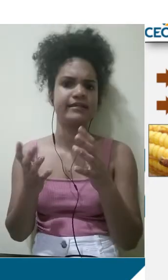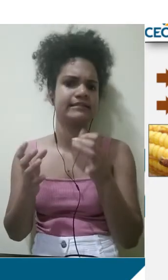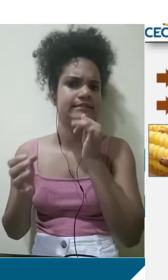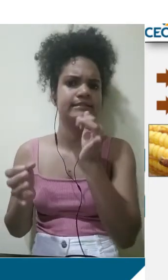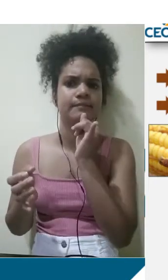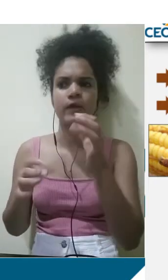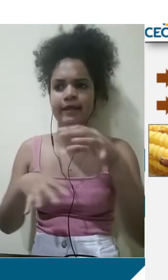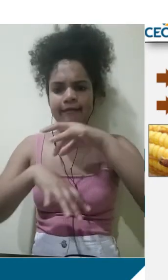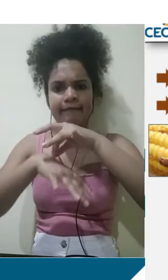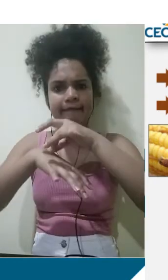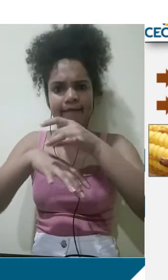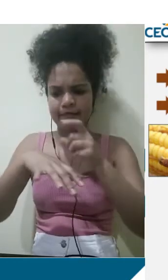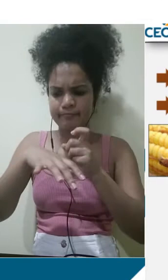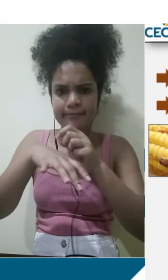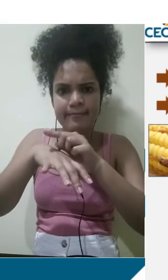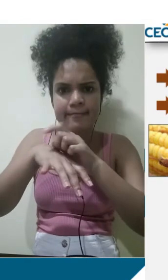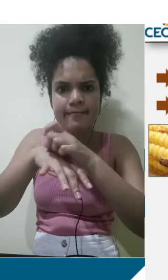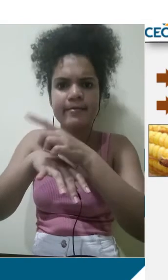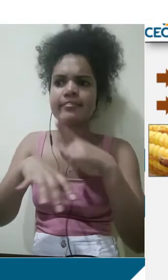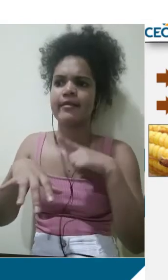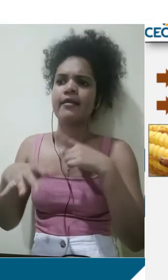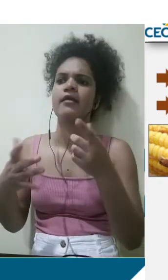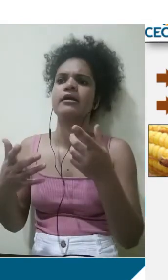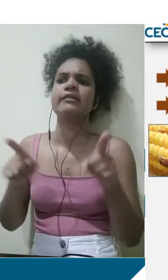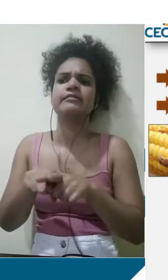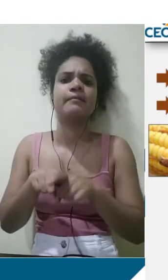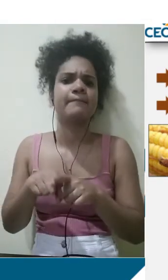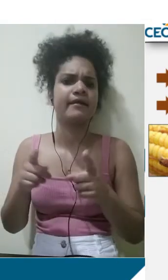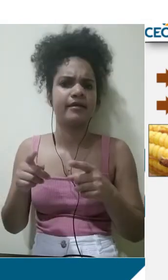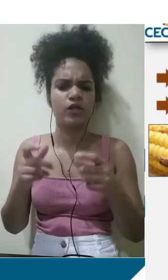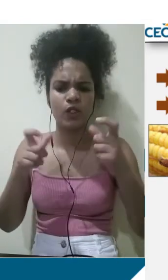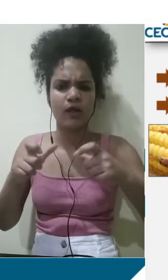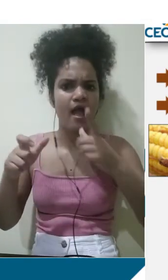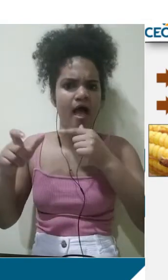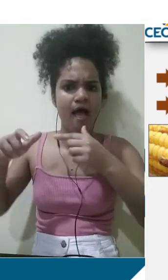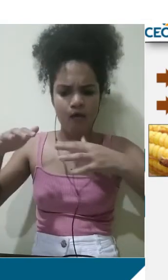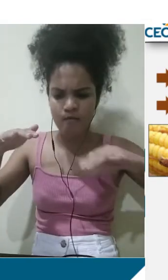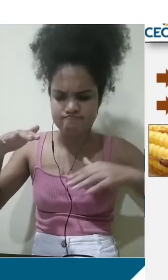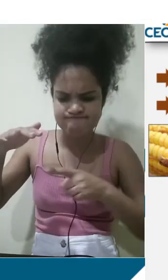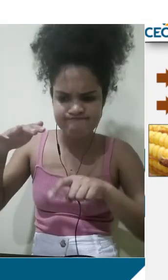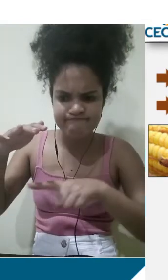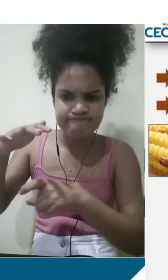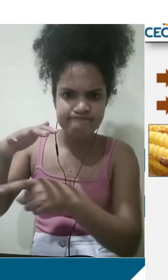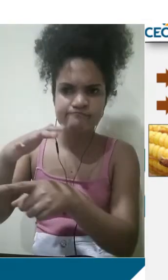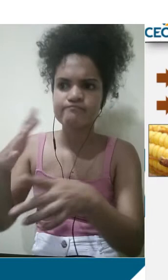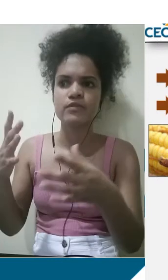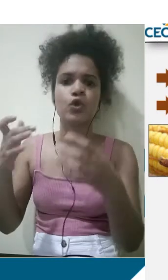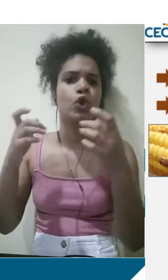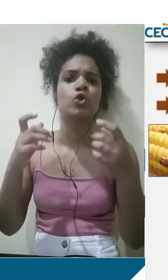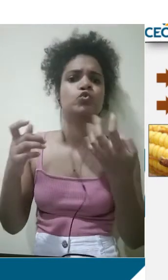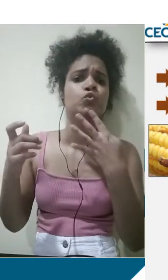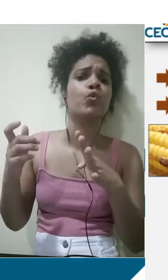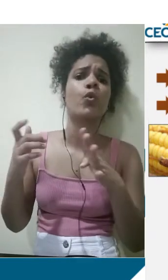carne, em girinos, em regiões pantanosas, em lamaçais. Como não se conhecia